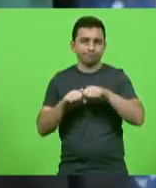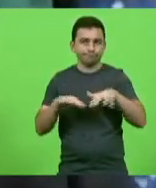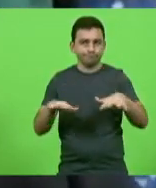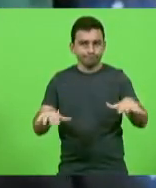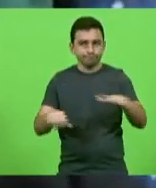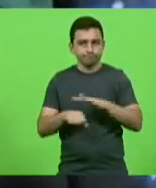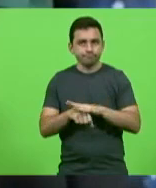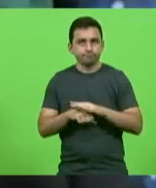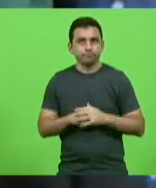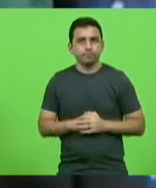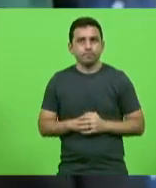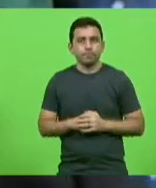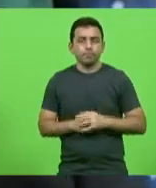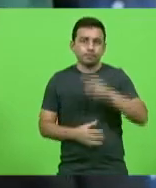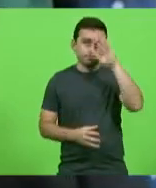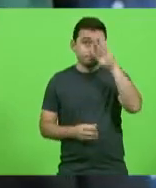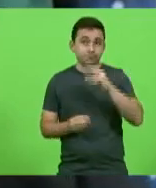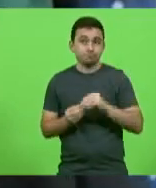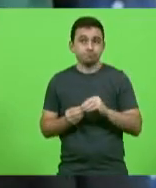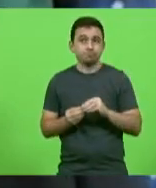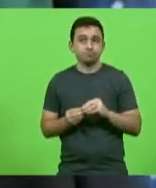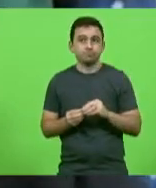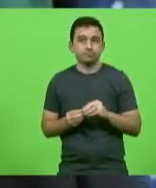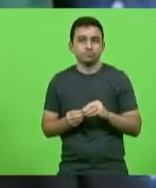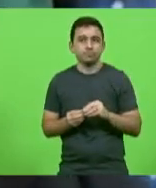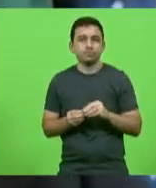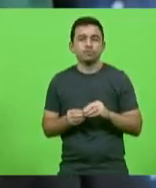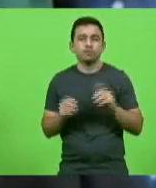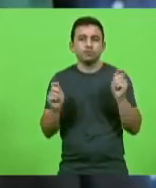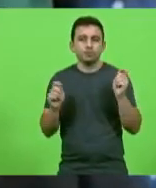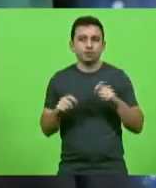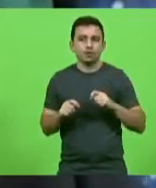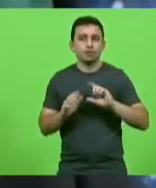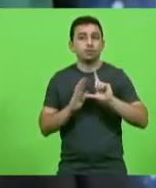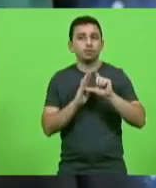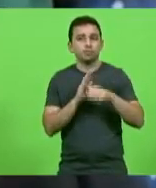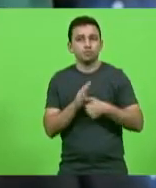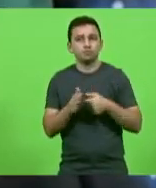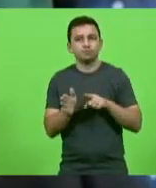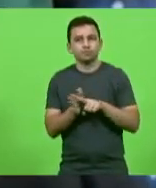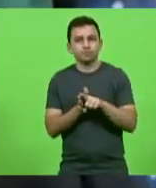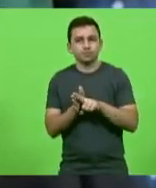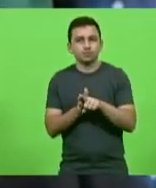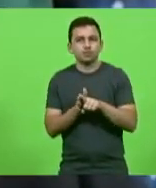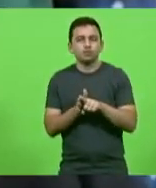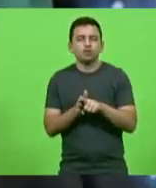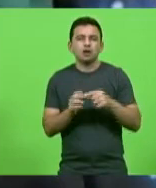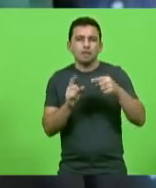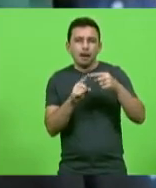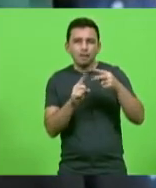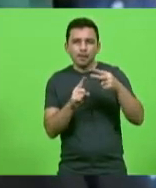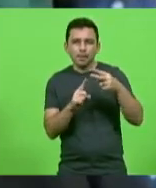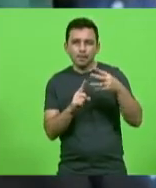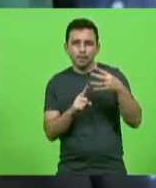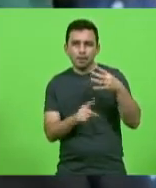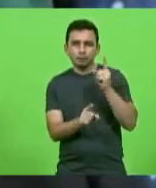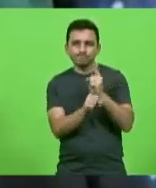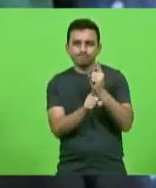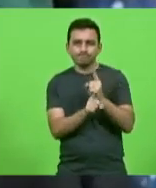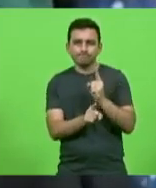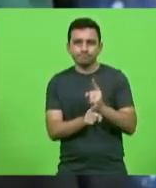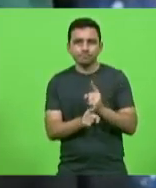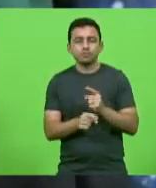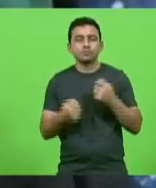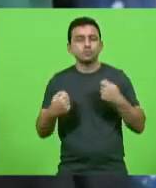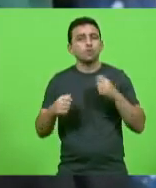poder ir a tal conclusão pode ser aferida após análise de uma junção de fato que demonstra uma